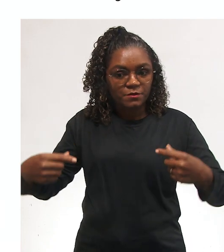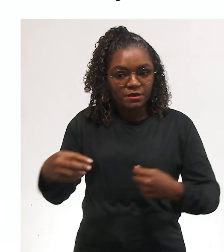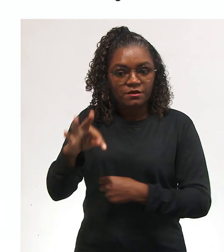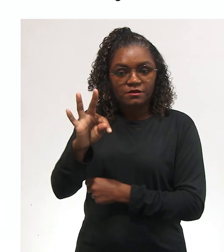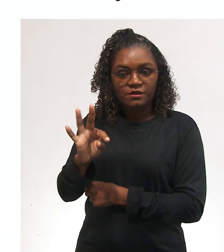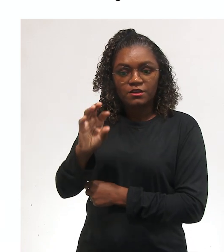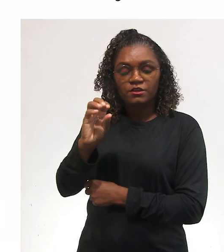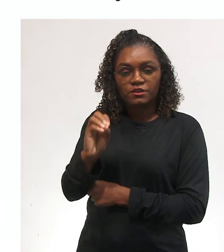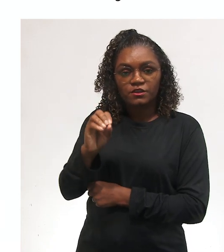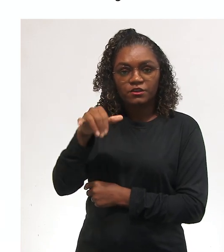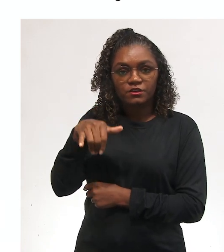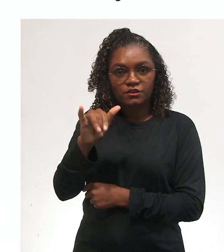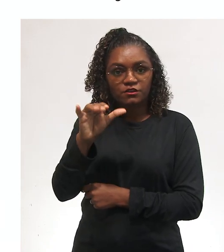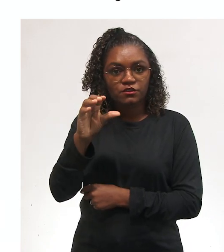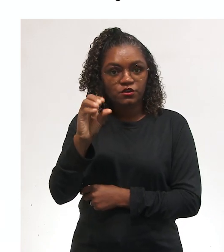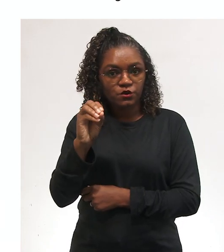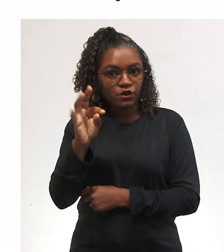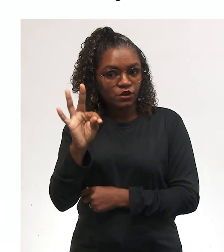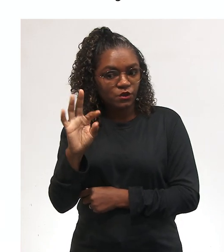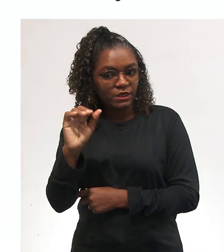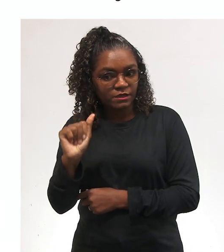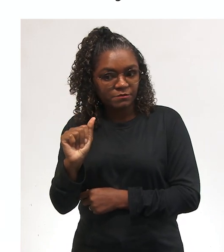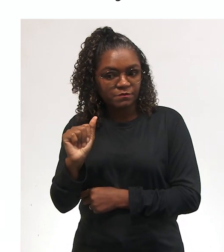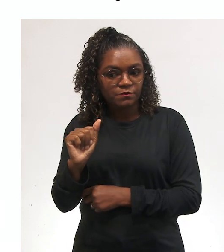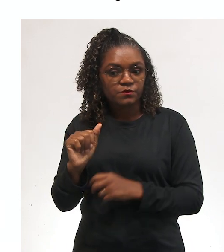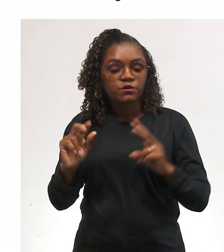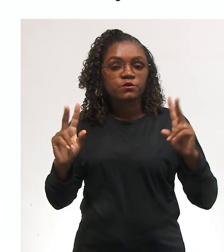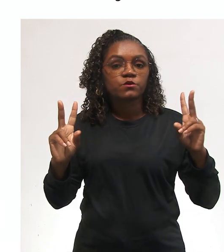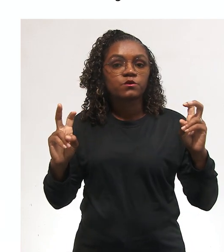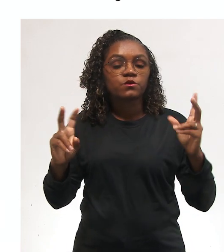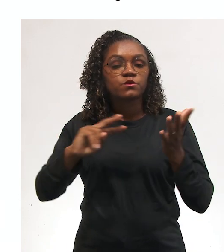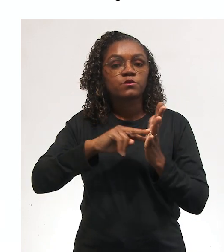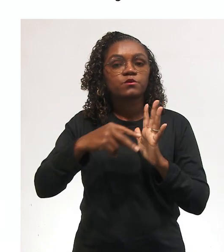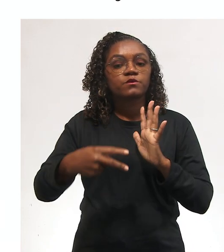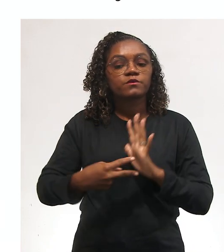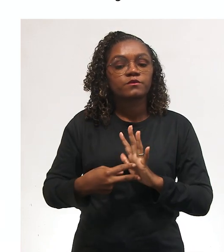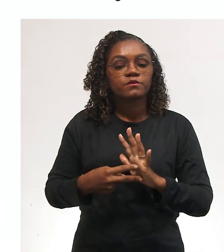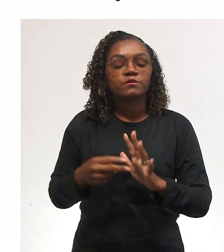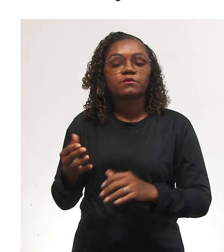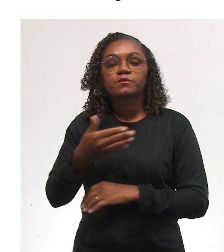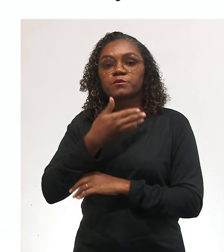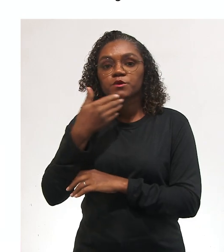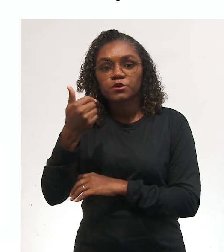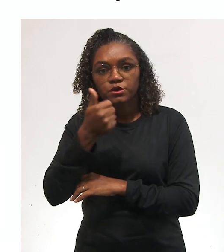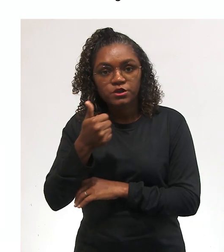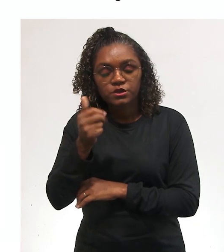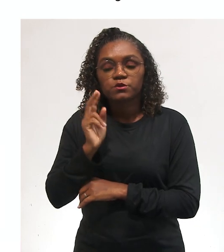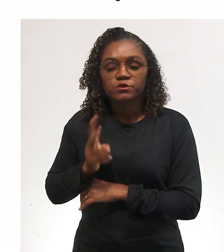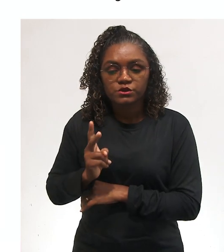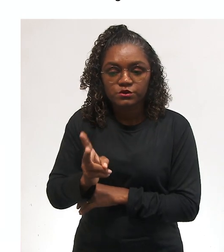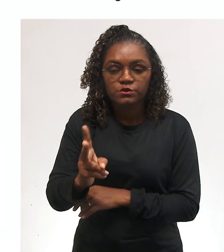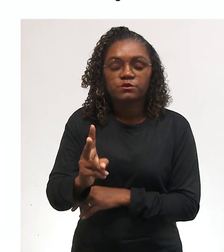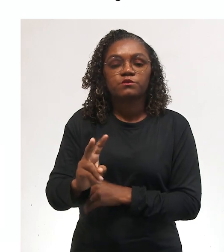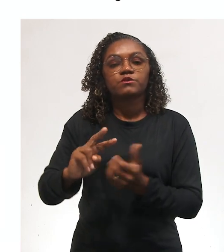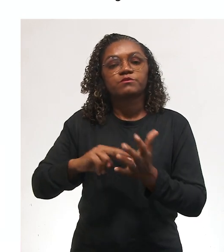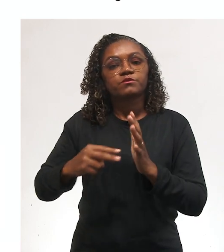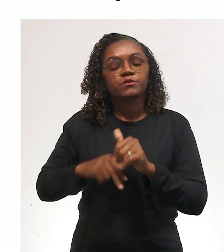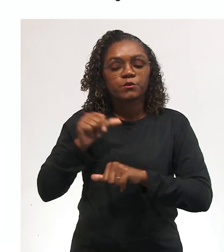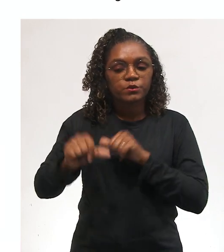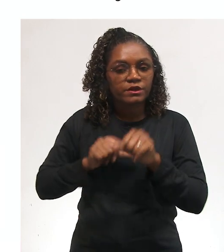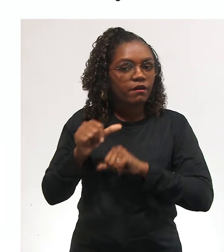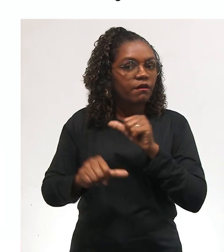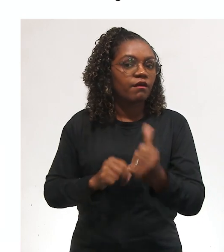o significado dele é justamente isso, melhoria contínua, ou mudar sempre,